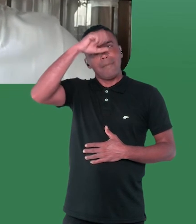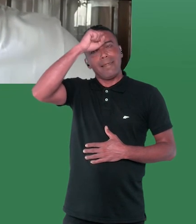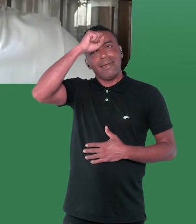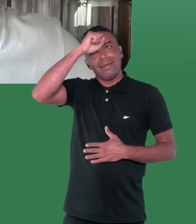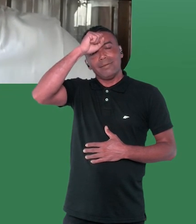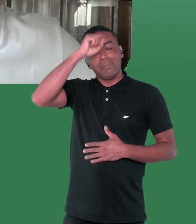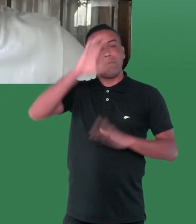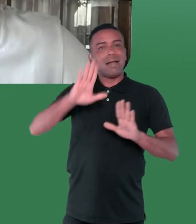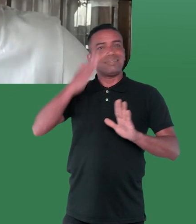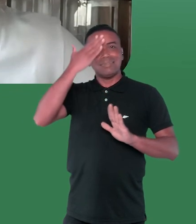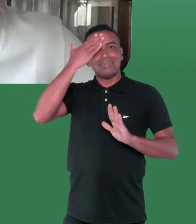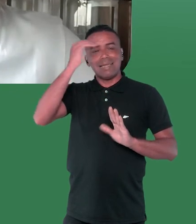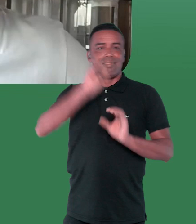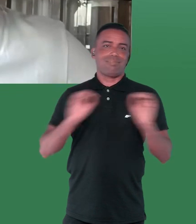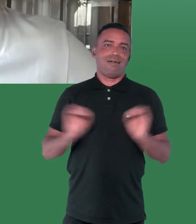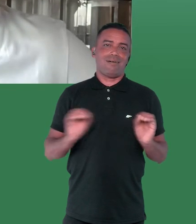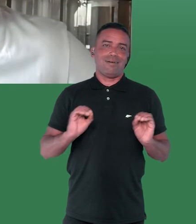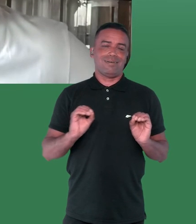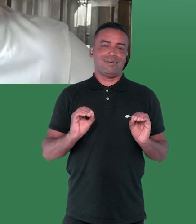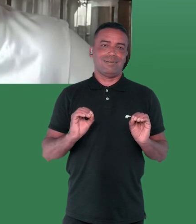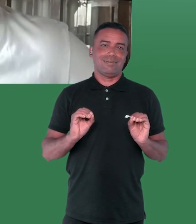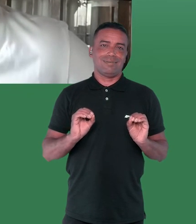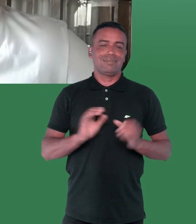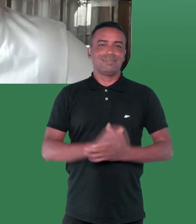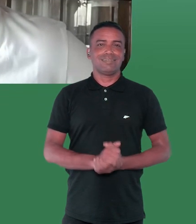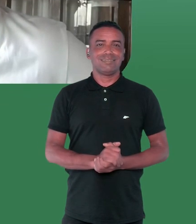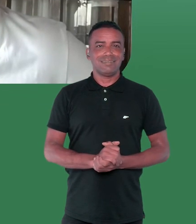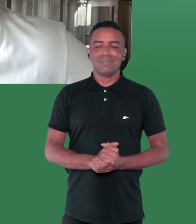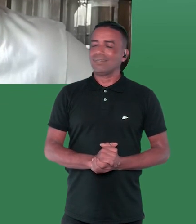só sei que nada sei.